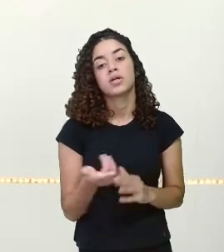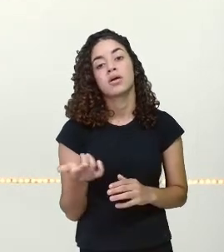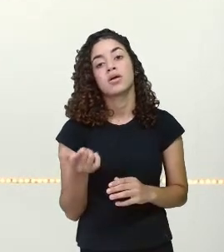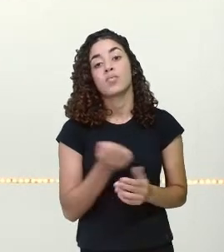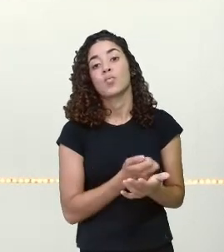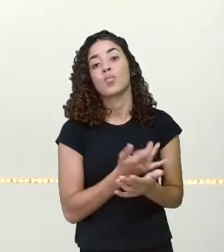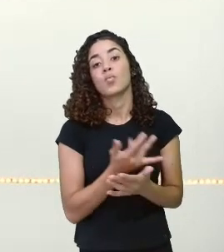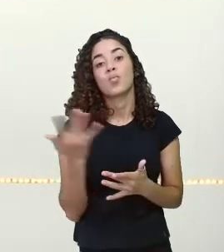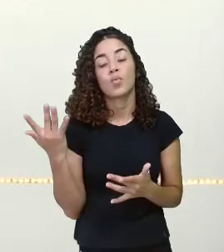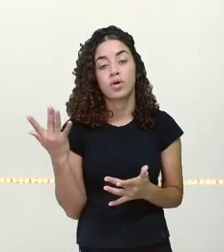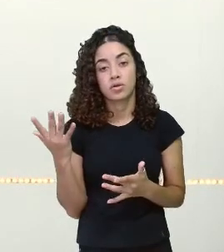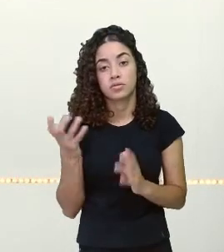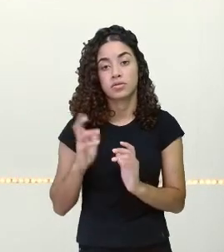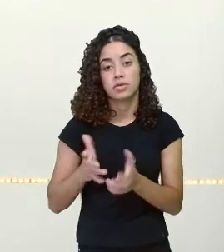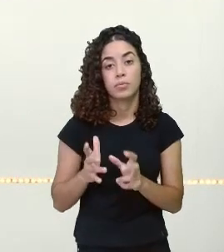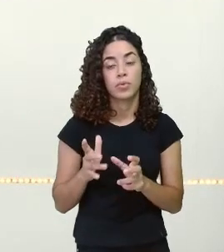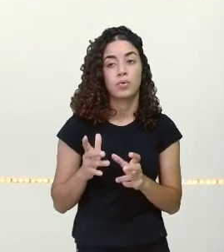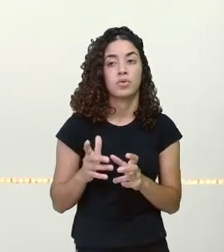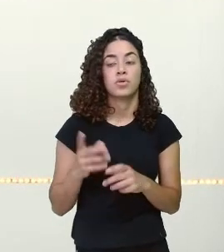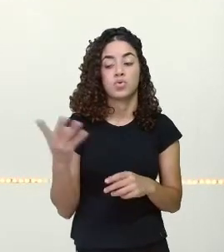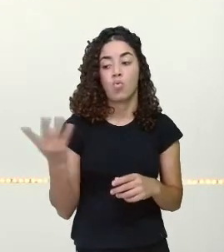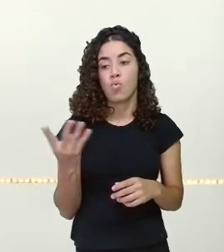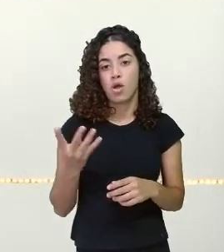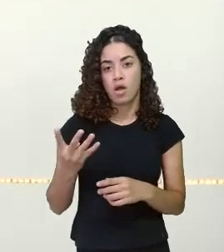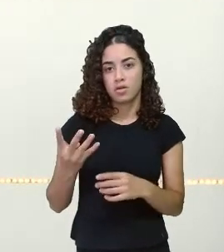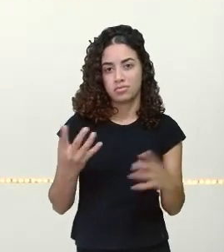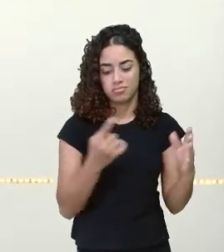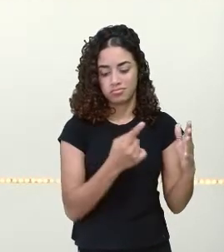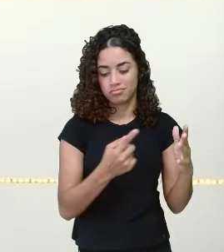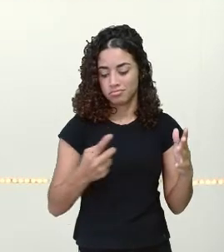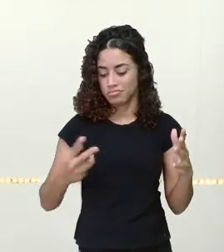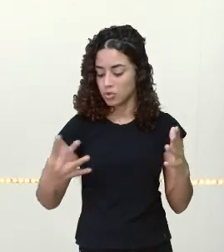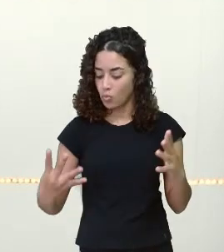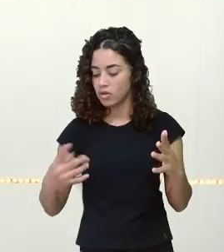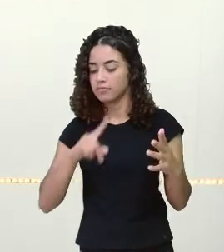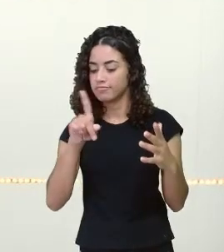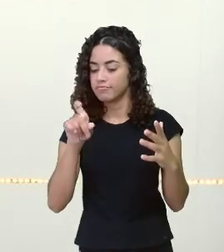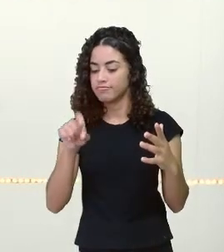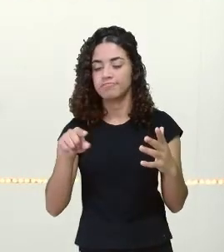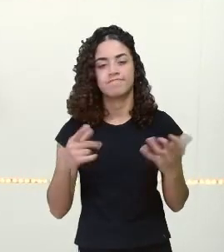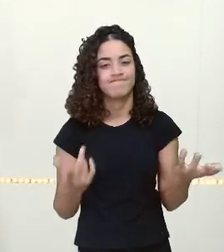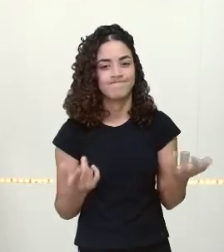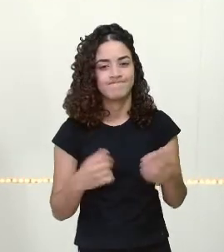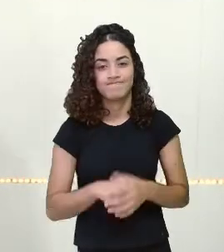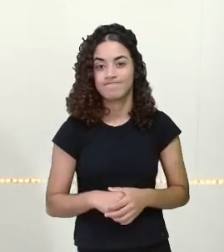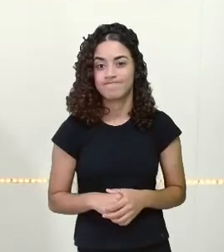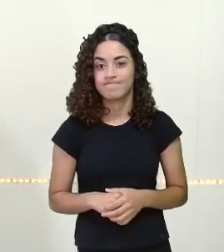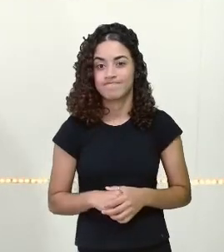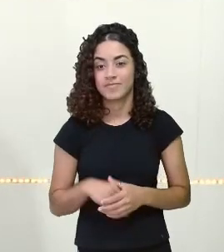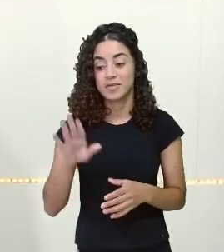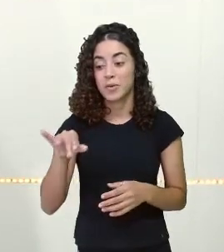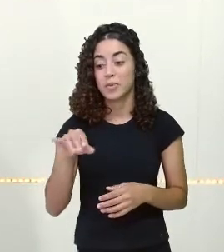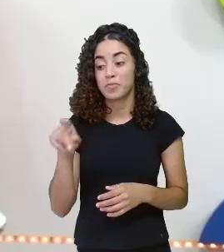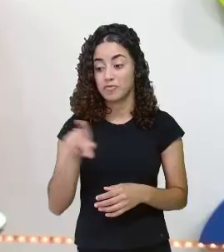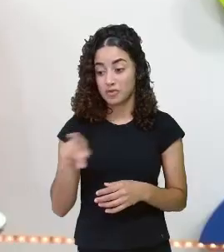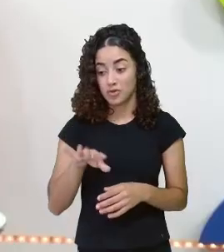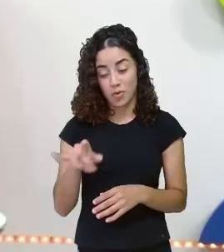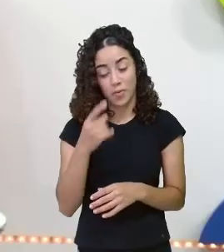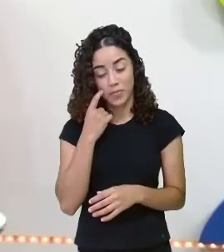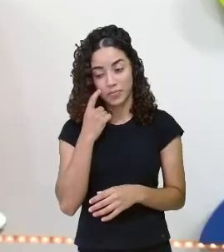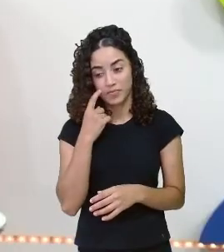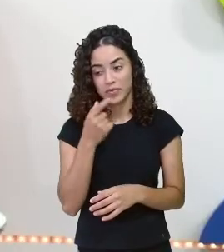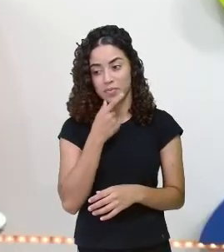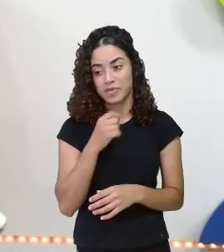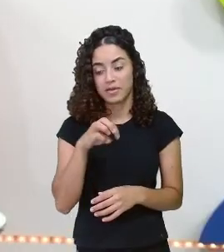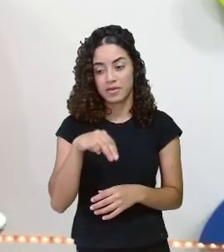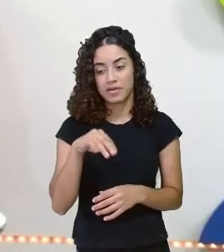quantidade de bolas do quarto termo, né? Do quarto saquinho. E aí, professora Sandra? Olha, o Miguel, ele